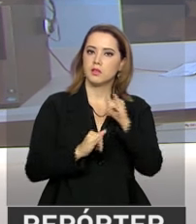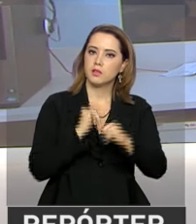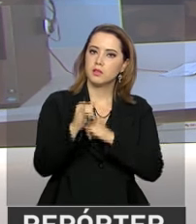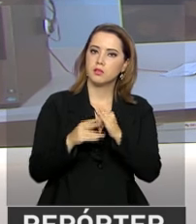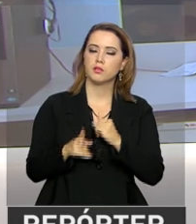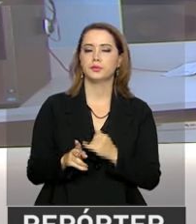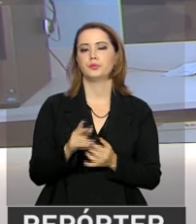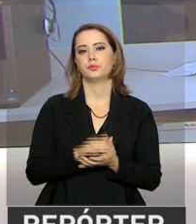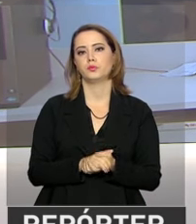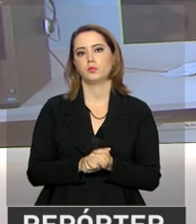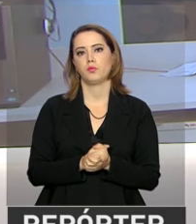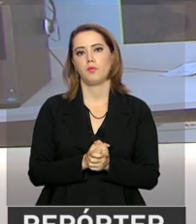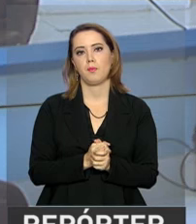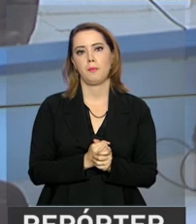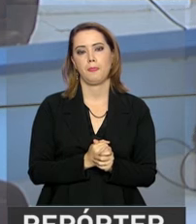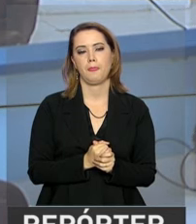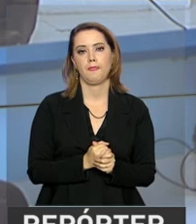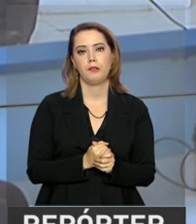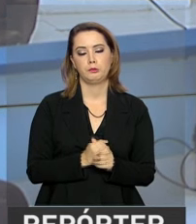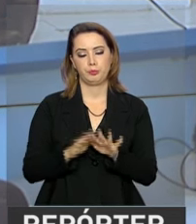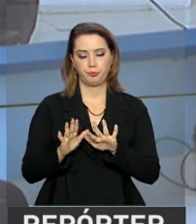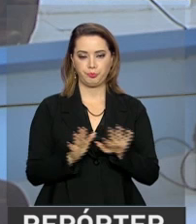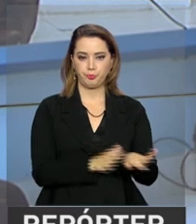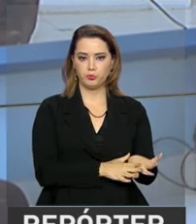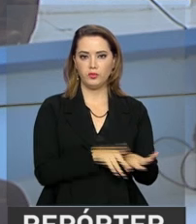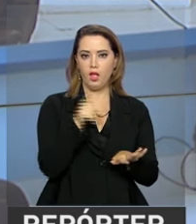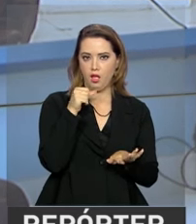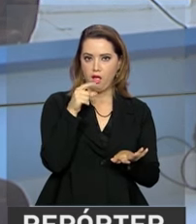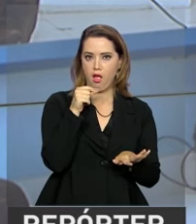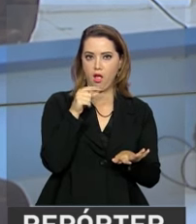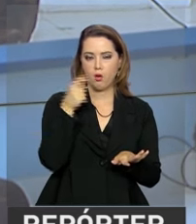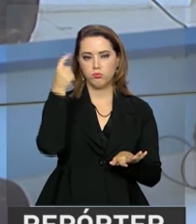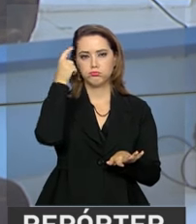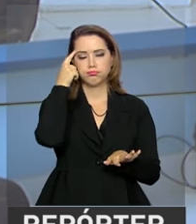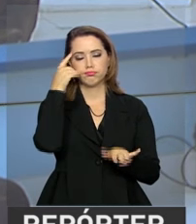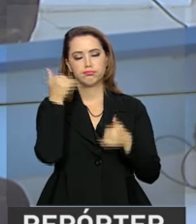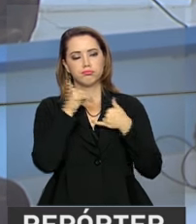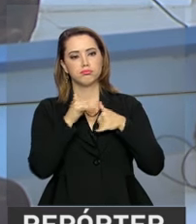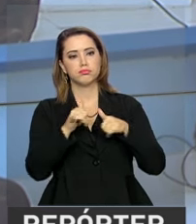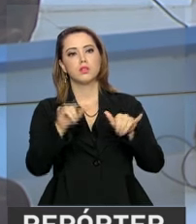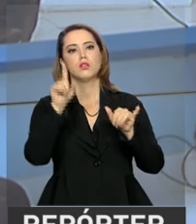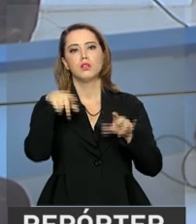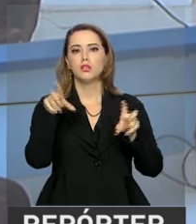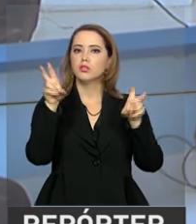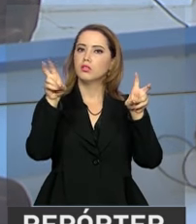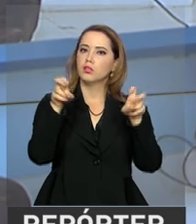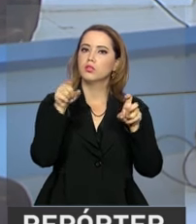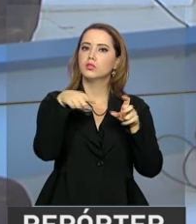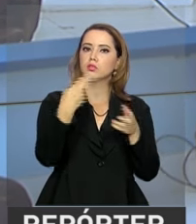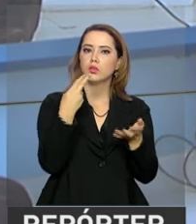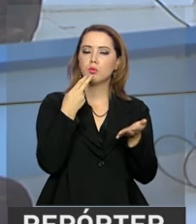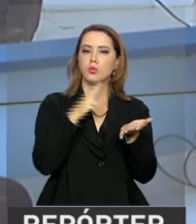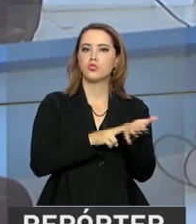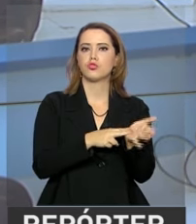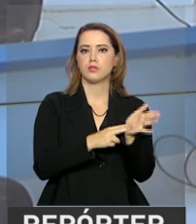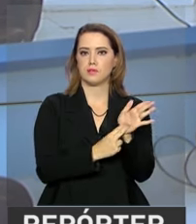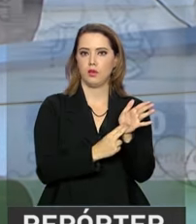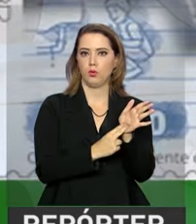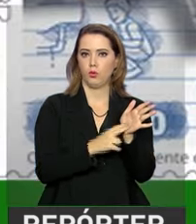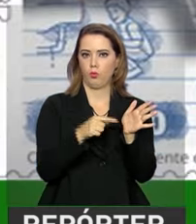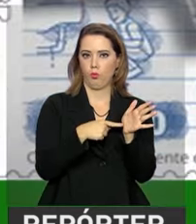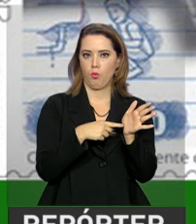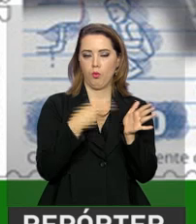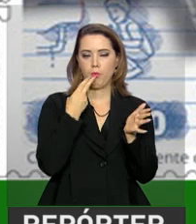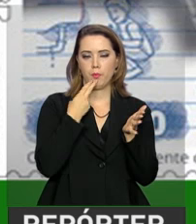franquia contratada o consumo consciente de água e energia elétrica são tema de selo lançado hoje pelos Correios o